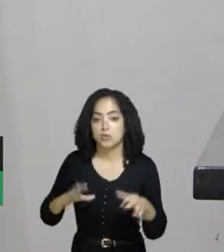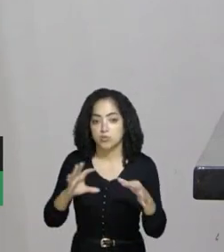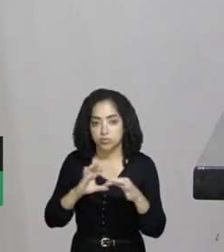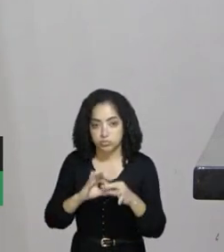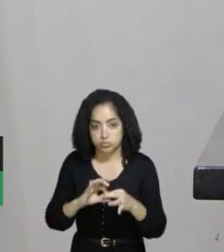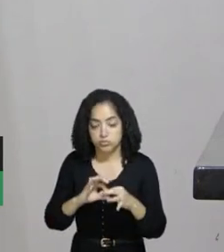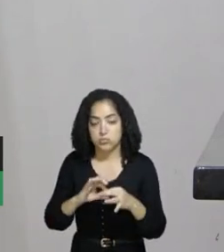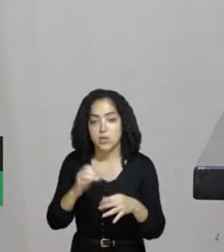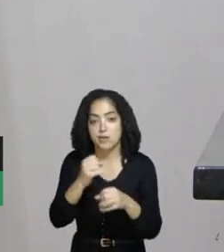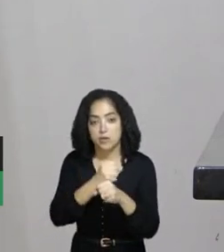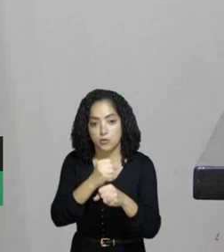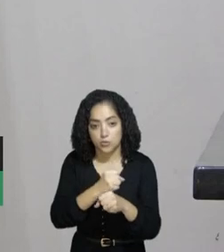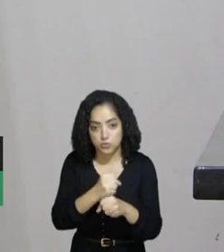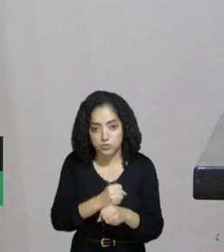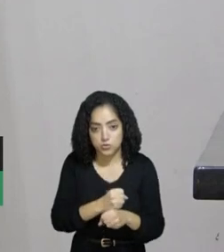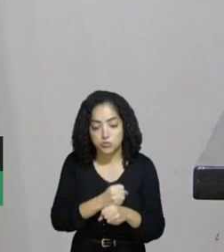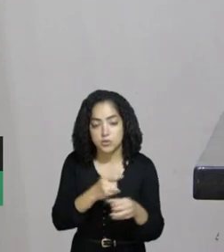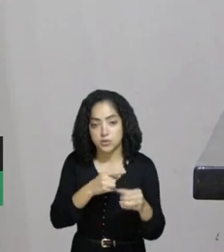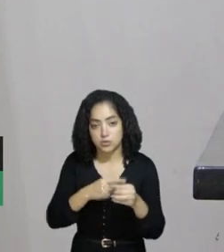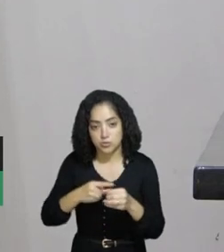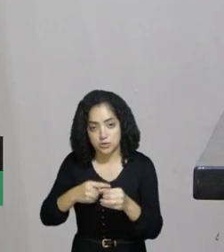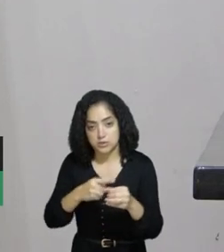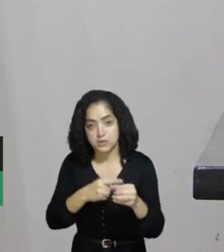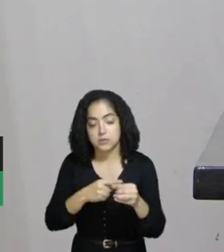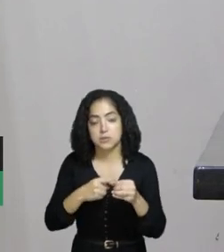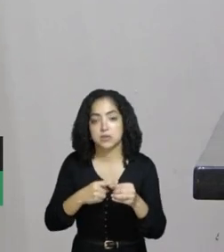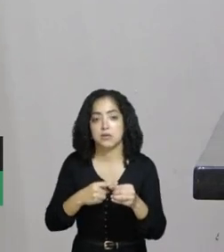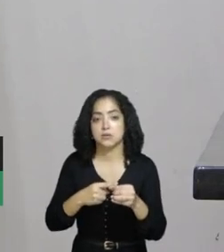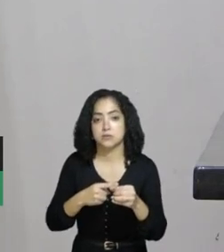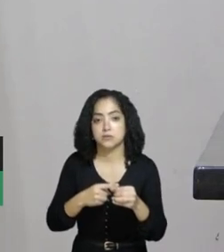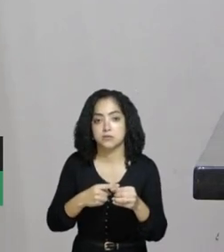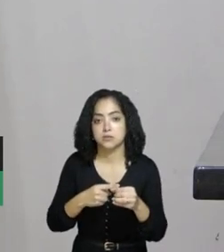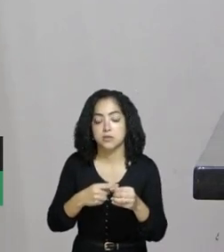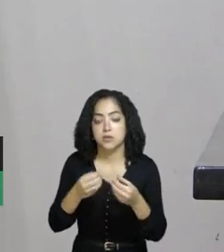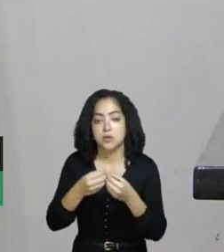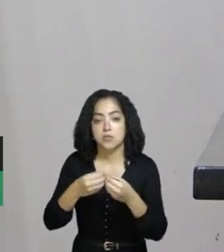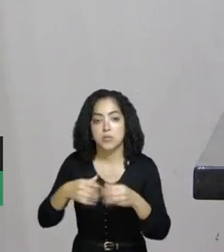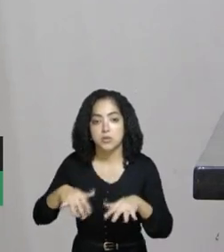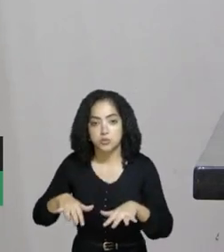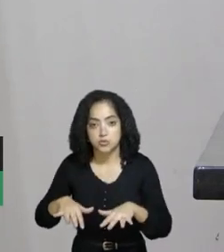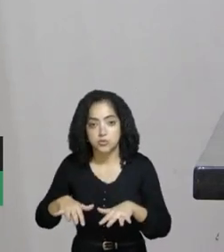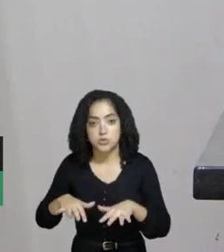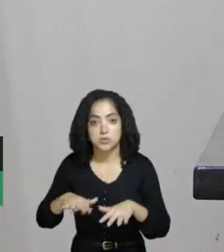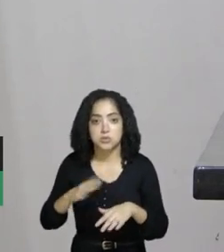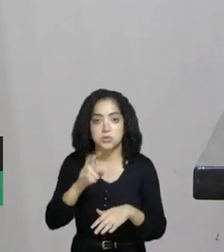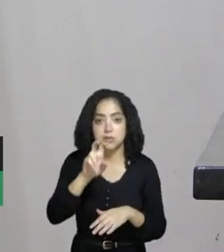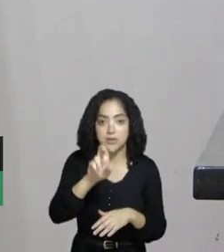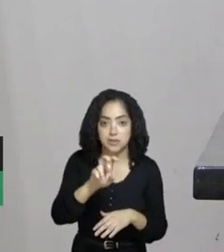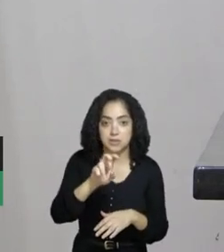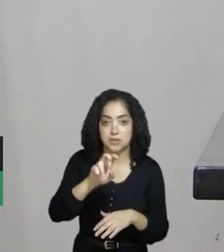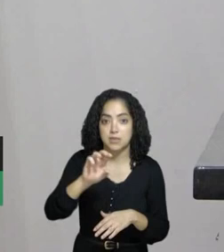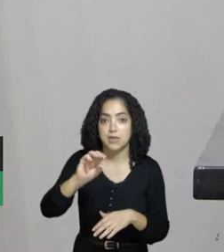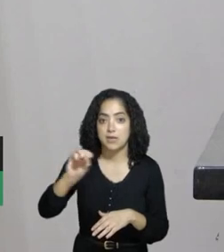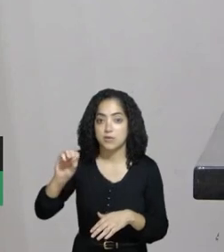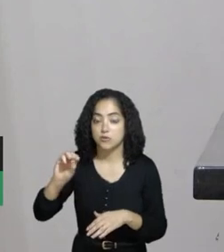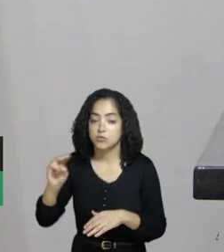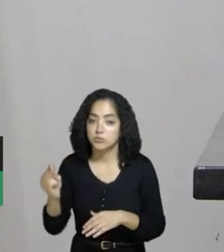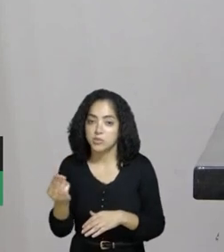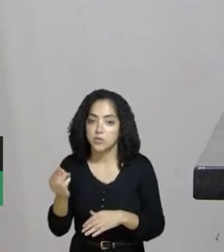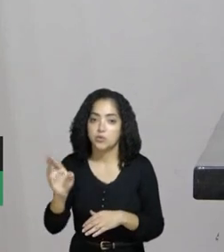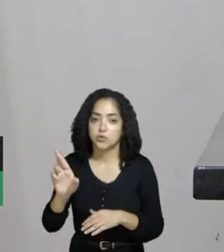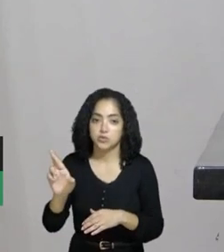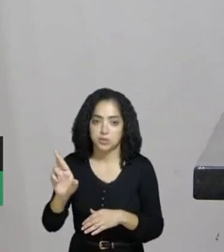reconstruir as cidades atingidas. Já se fala em prejuízos, presidente, na ordem de 500 milhões de reais para